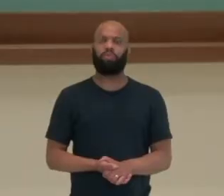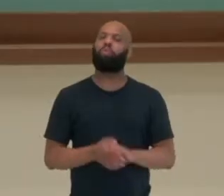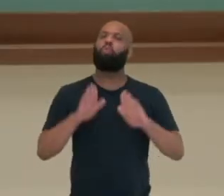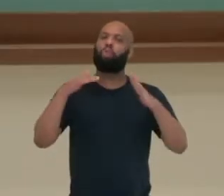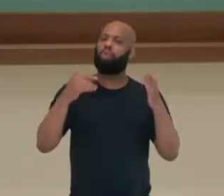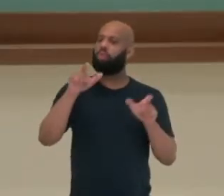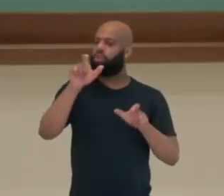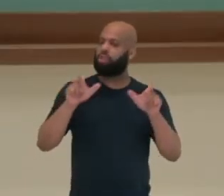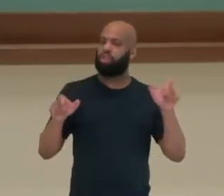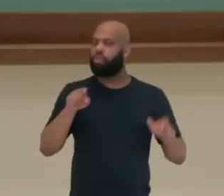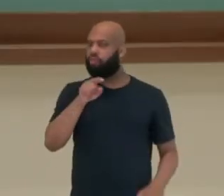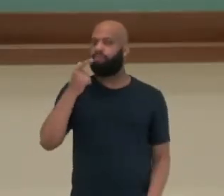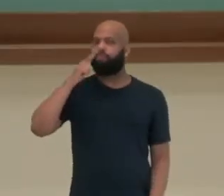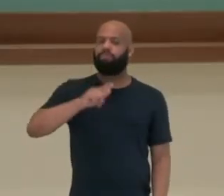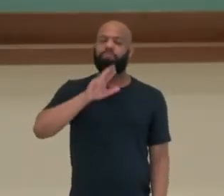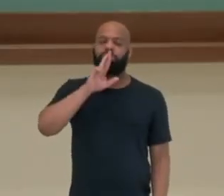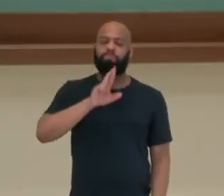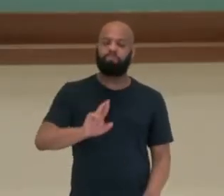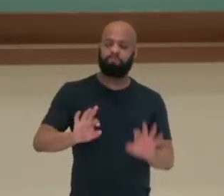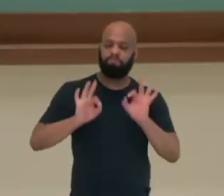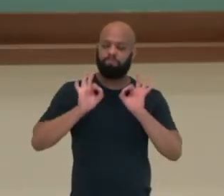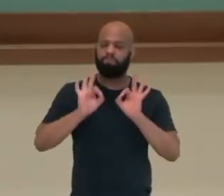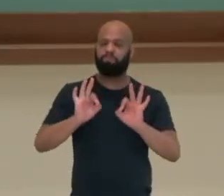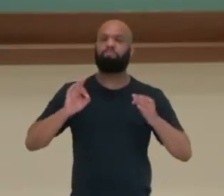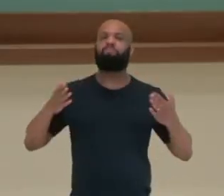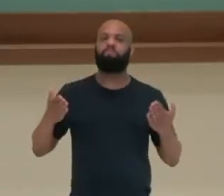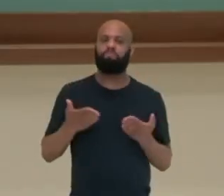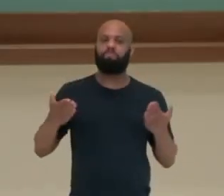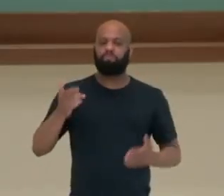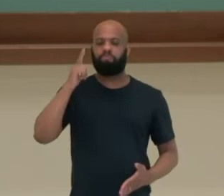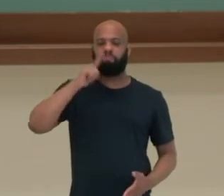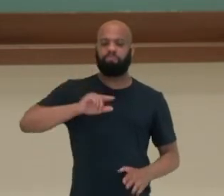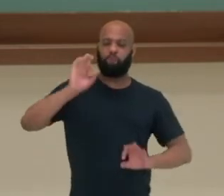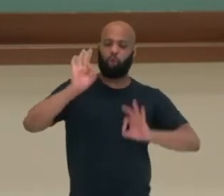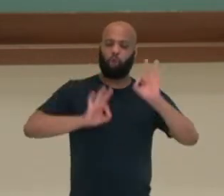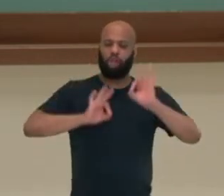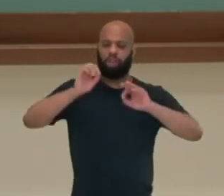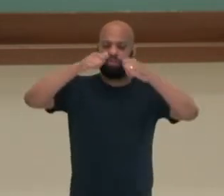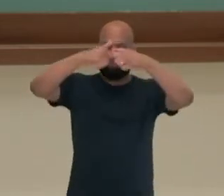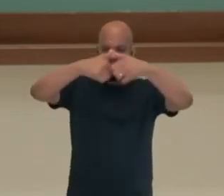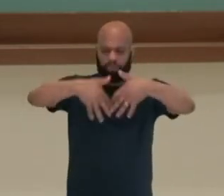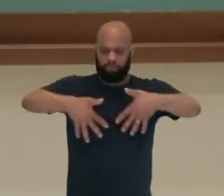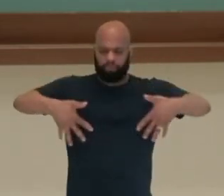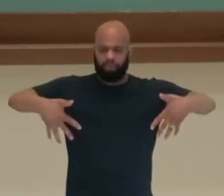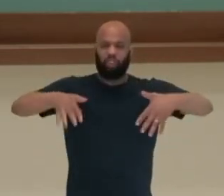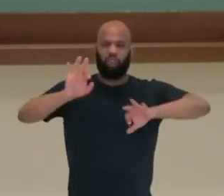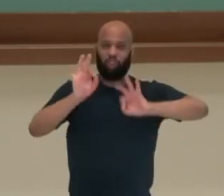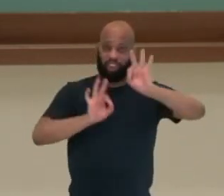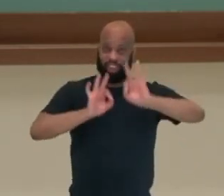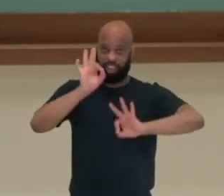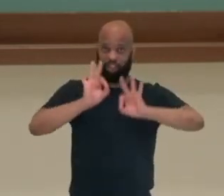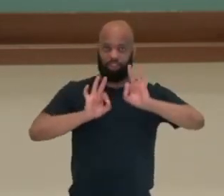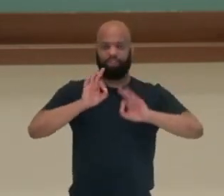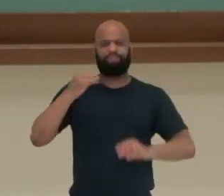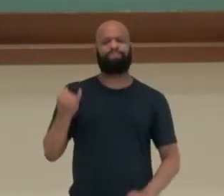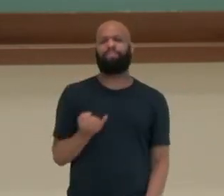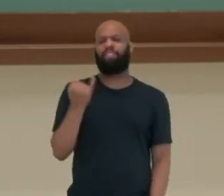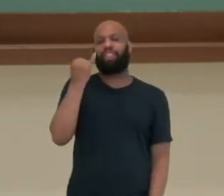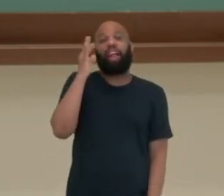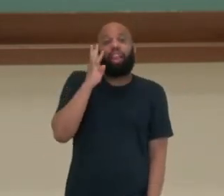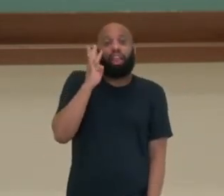E aí, pessoal, deu certo? Conseguiram responder? Então, conseguiram esquematizar isso, montar um mapa mental? É sempre legal a